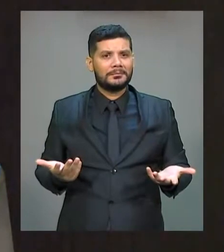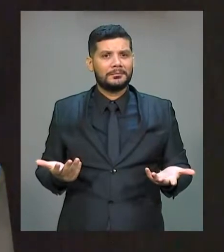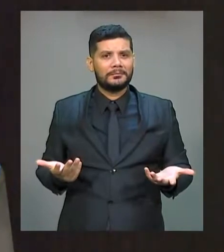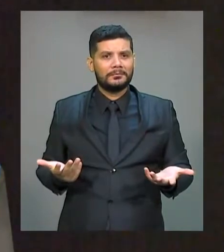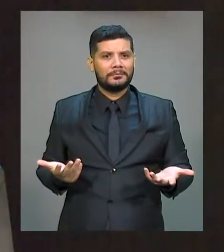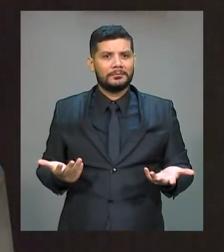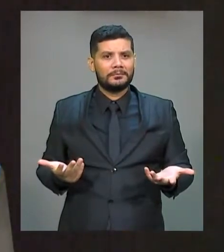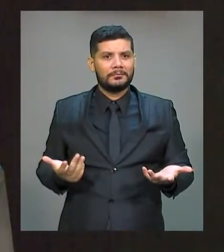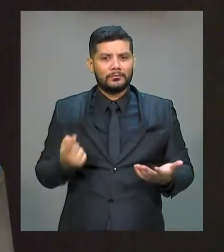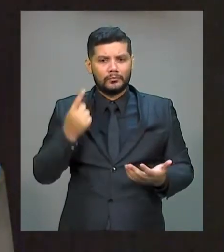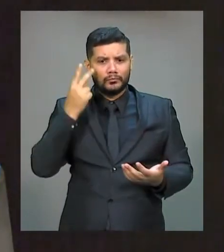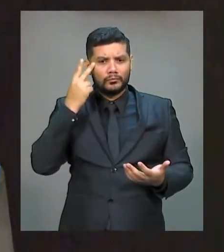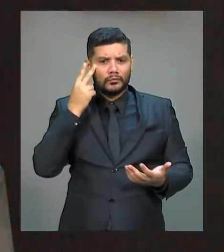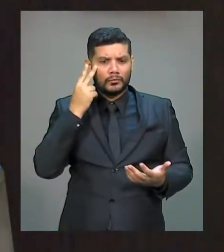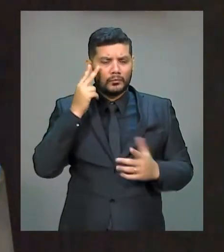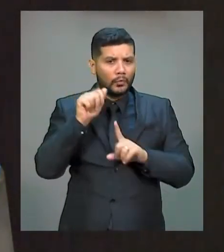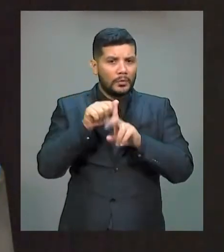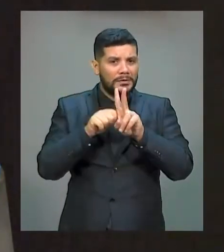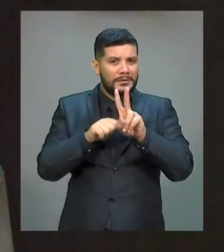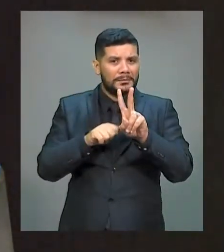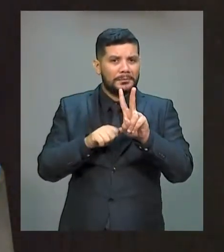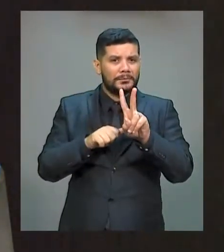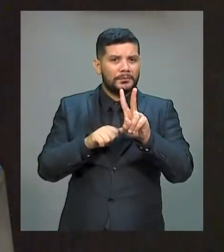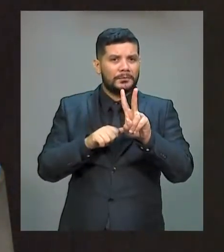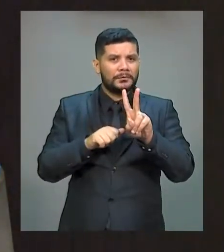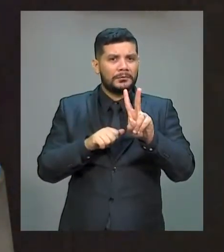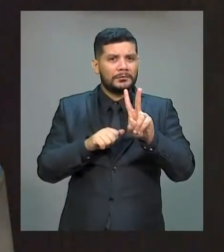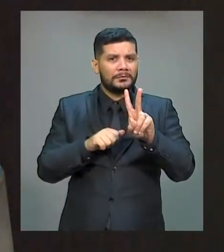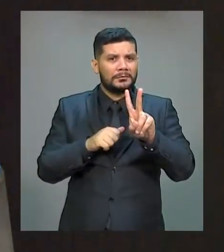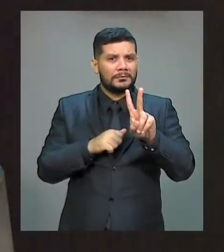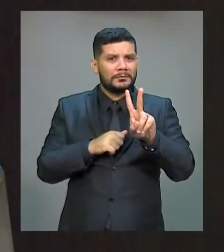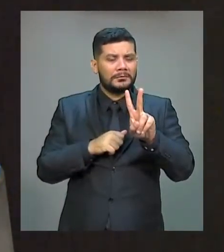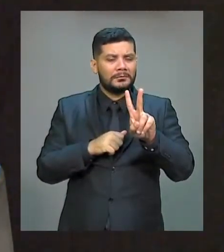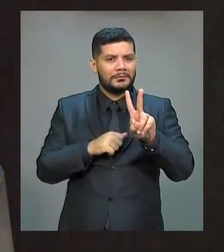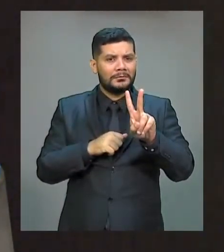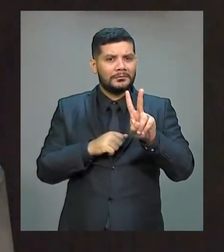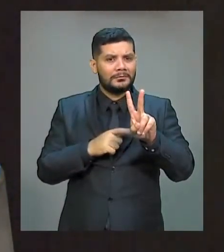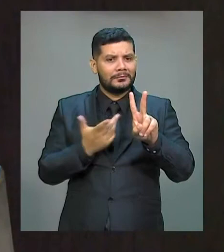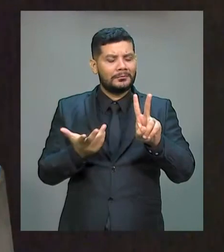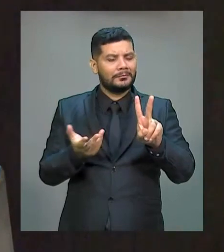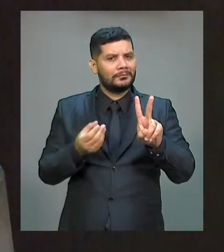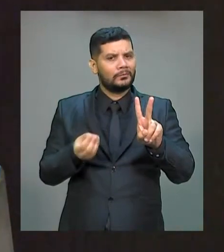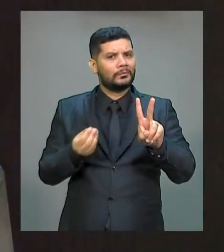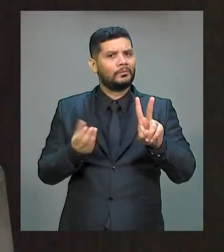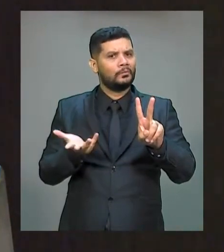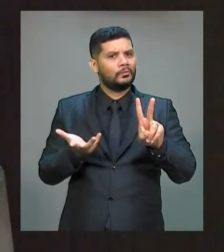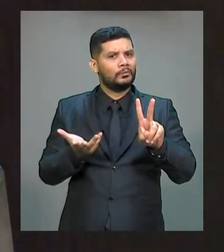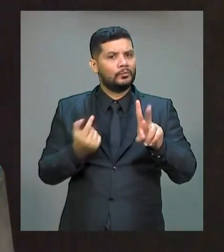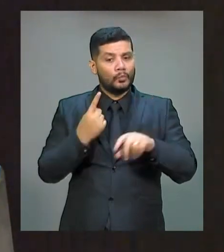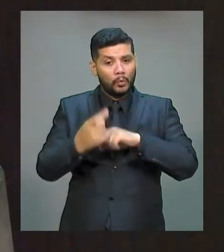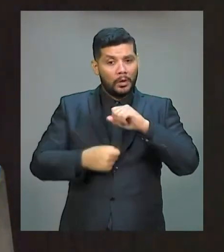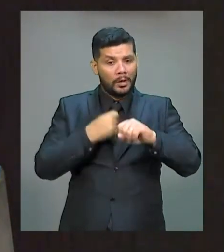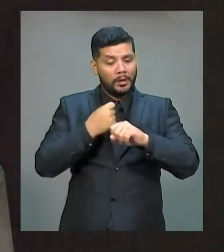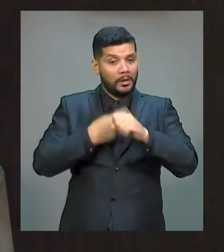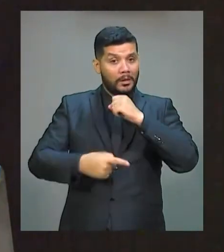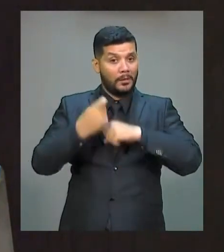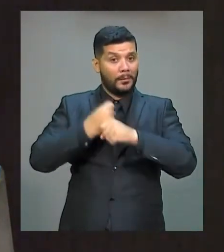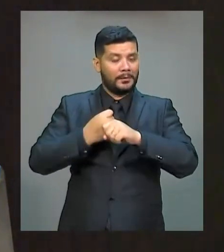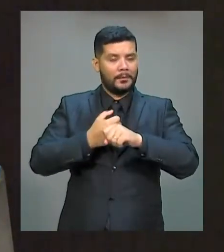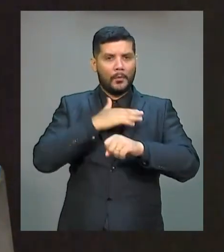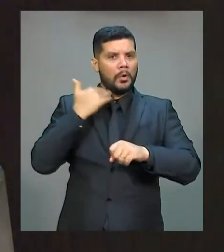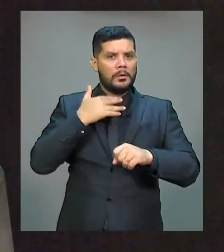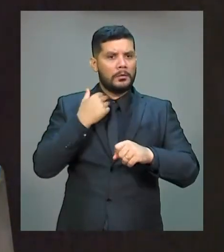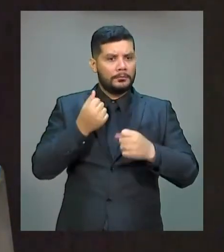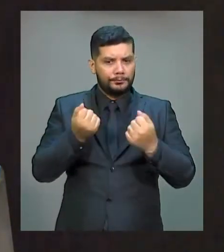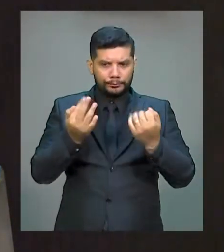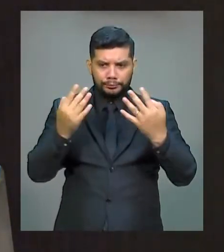2020. Nós não podemos permitir que isso aconteça aqui. Por isso é absolutamente necessário tomar os